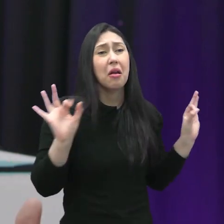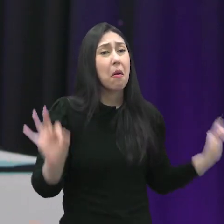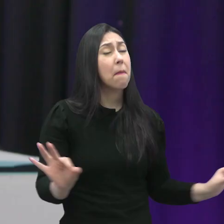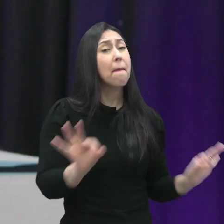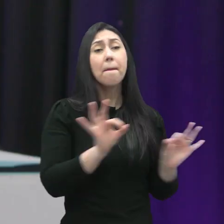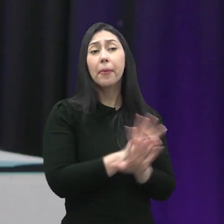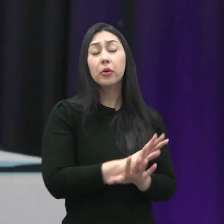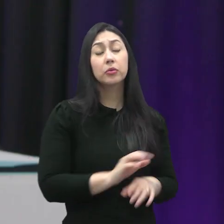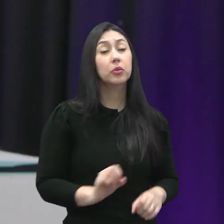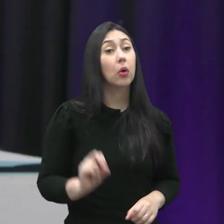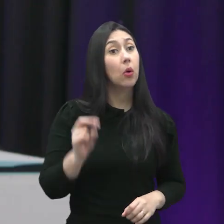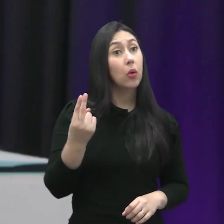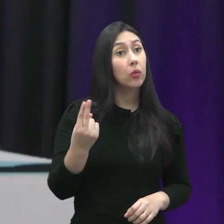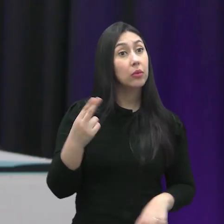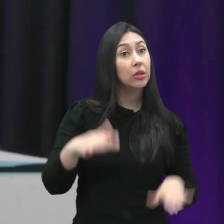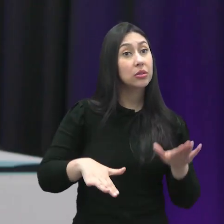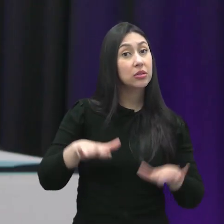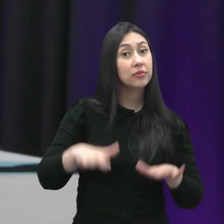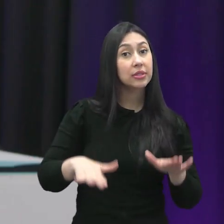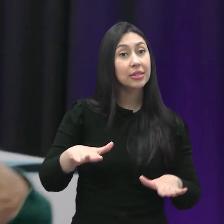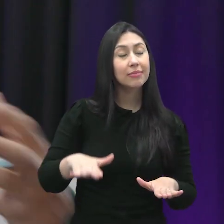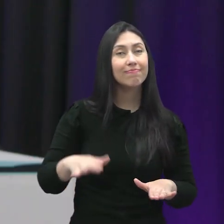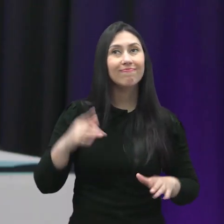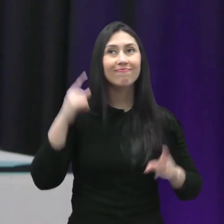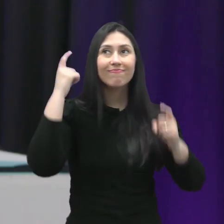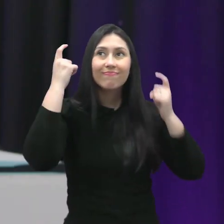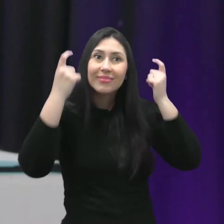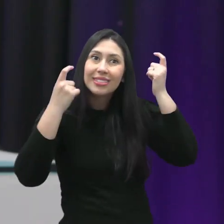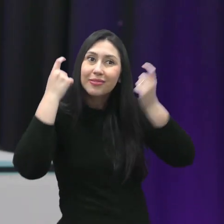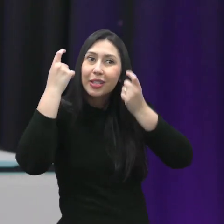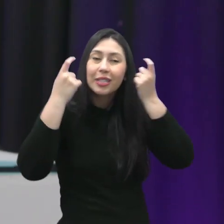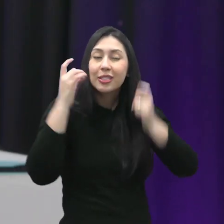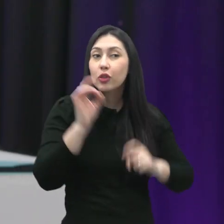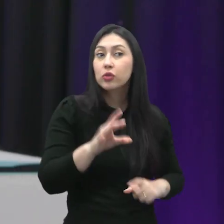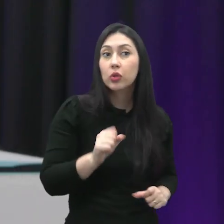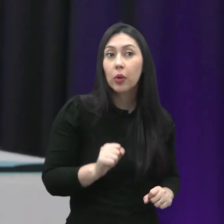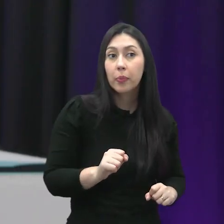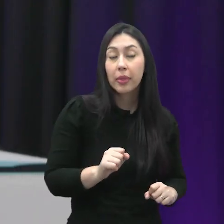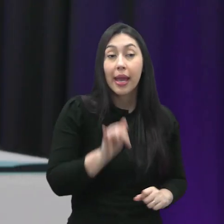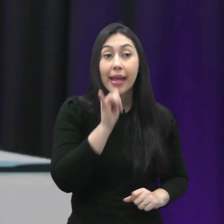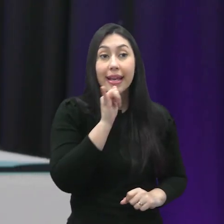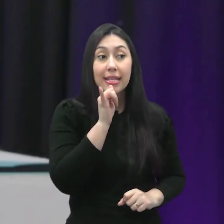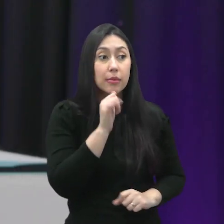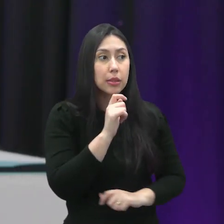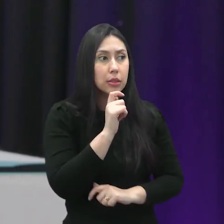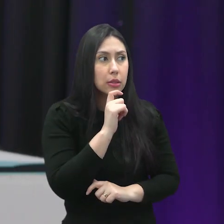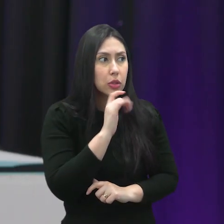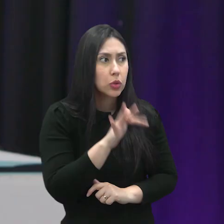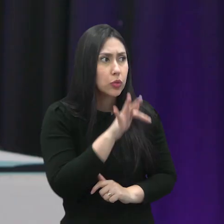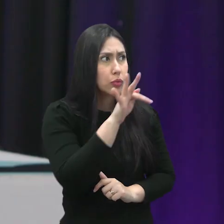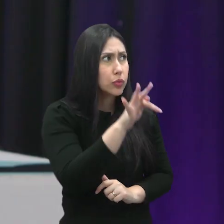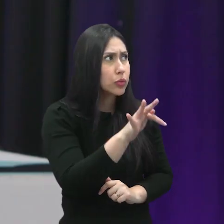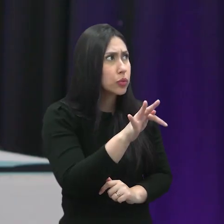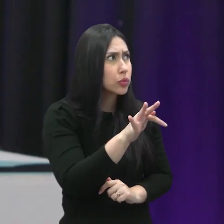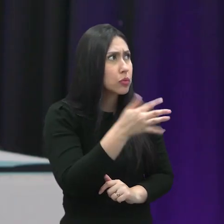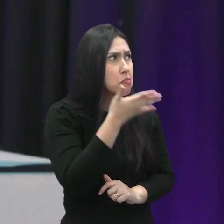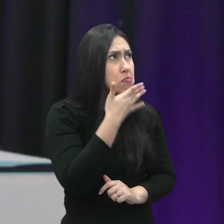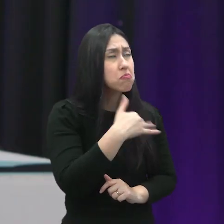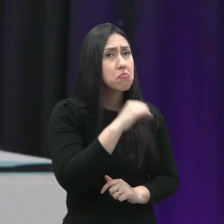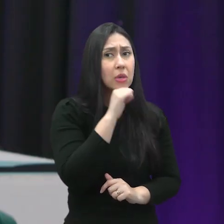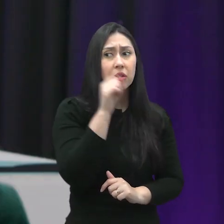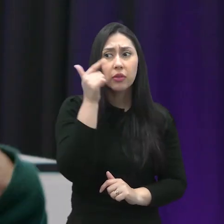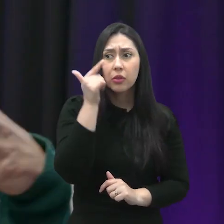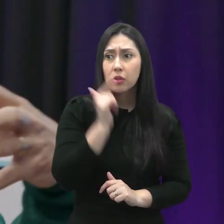de fato. Né? Ou é algo relacionado a alguma preocupação. Então, assim, será que eu vou conseguir ser pai no futuro? Assim,